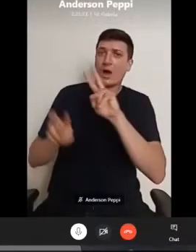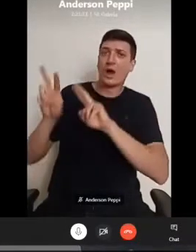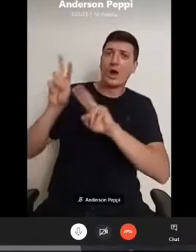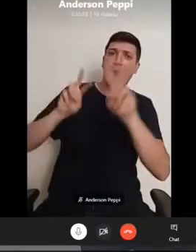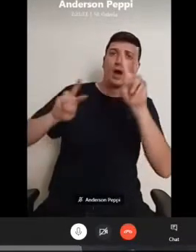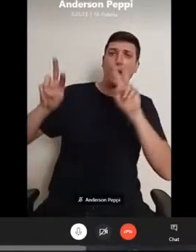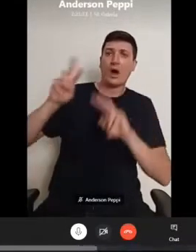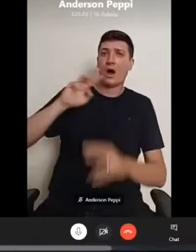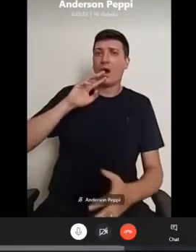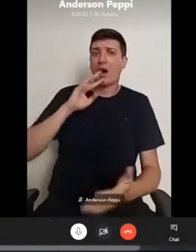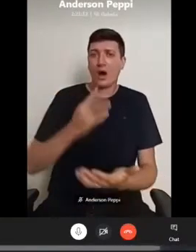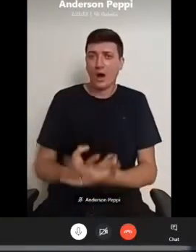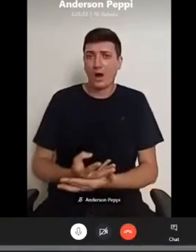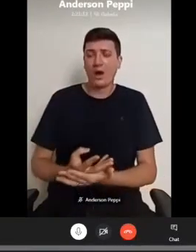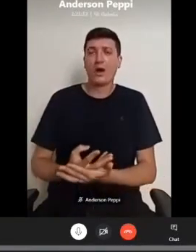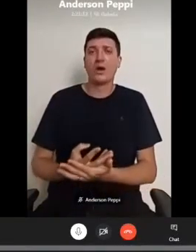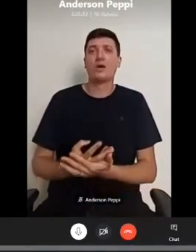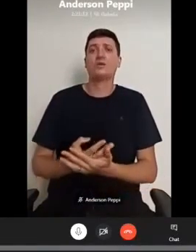pelos prédios e